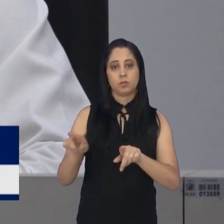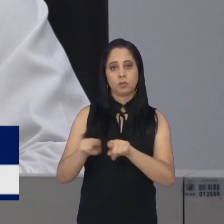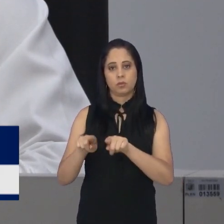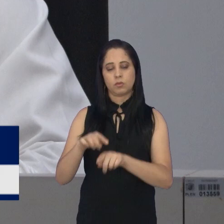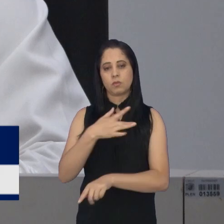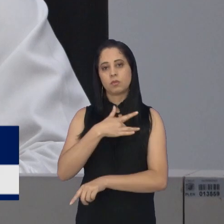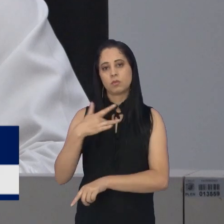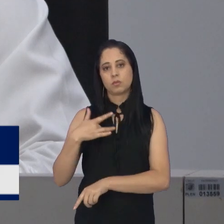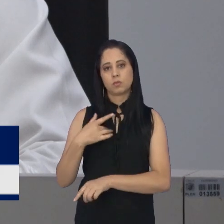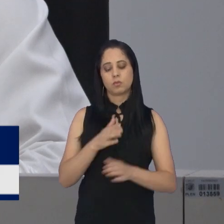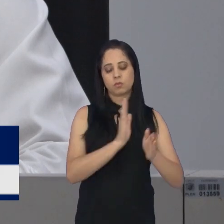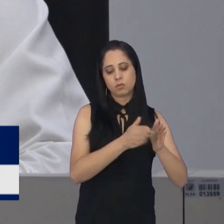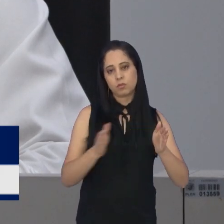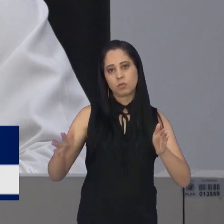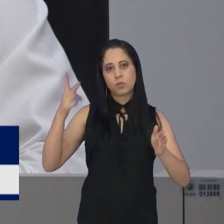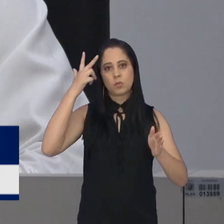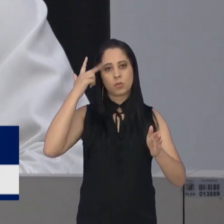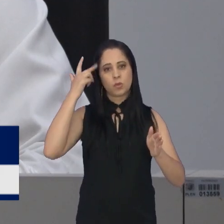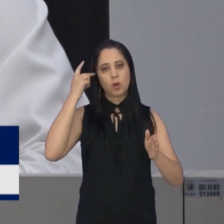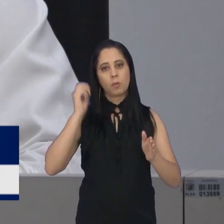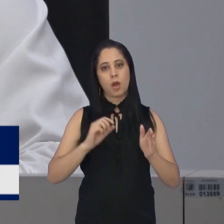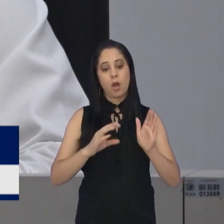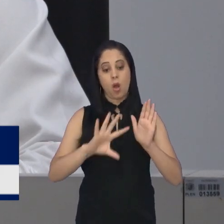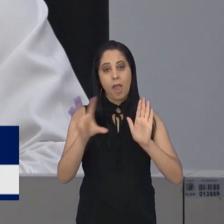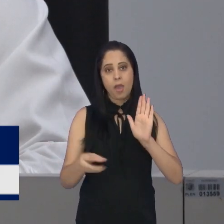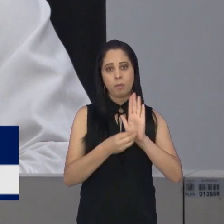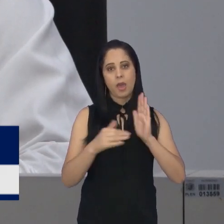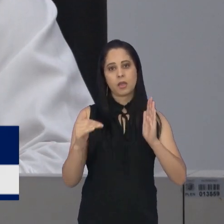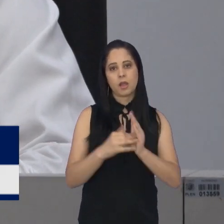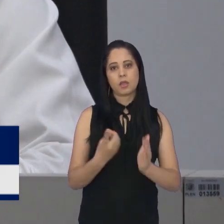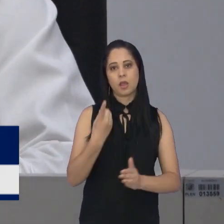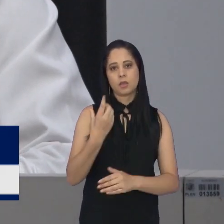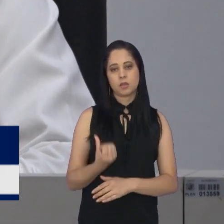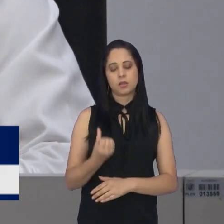Saúde, o rito ordinário, término do prazo para emendas,